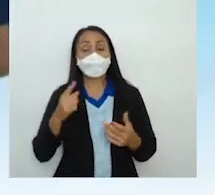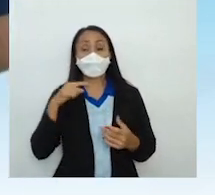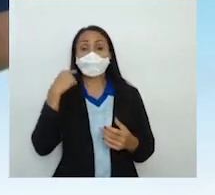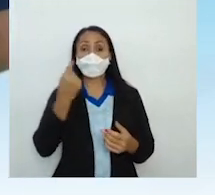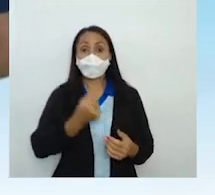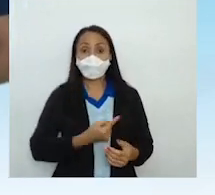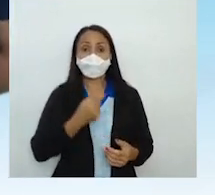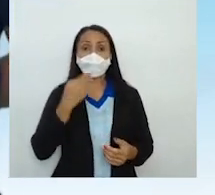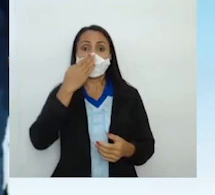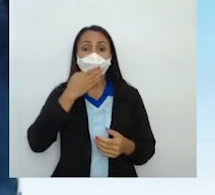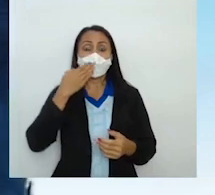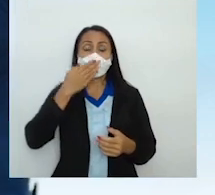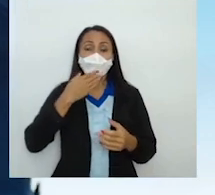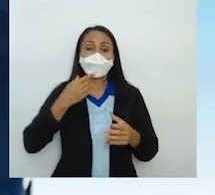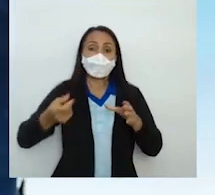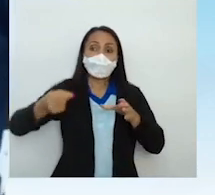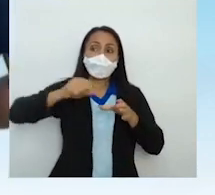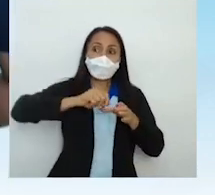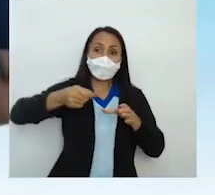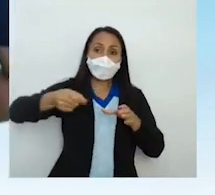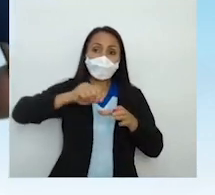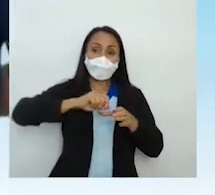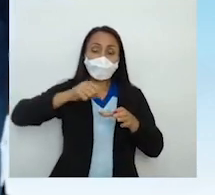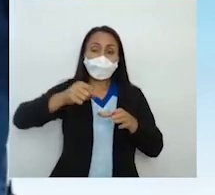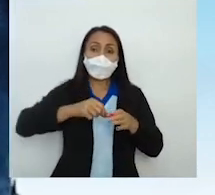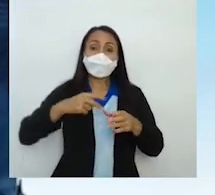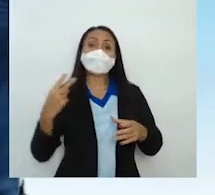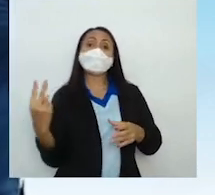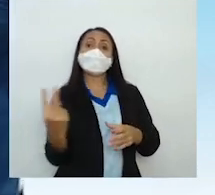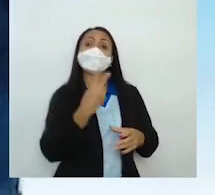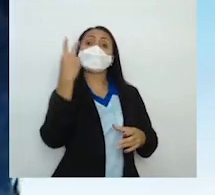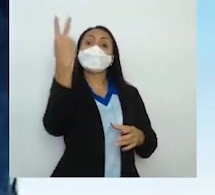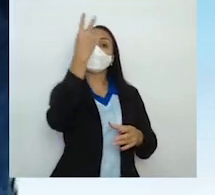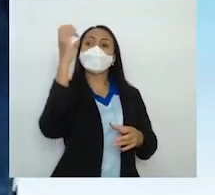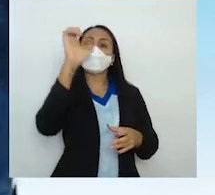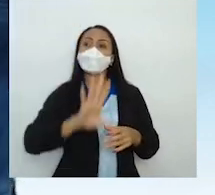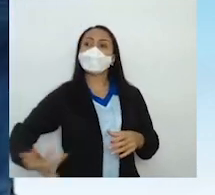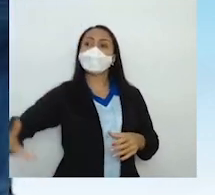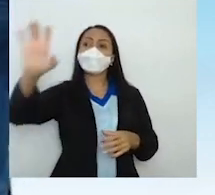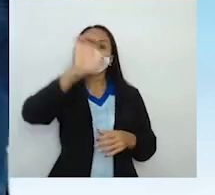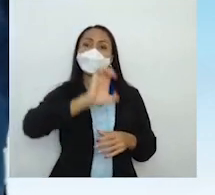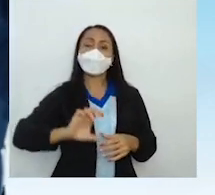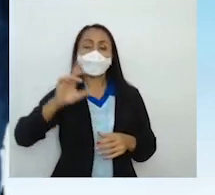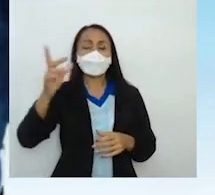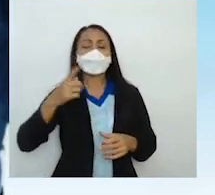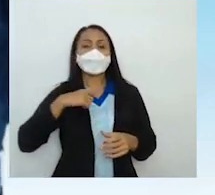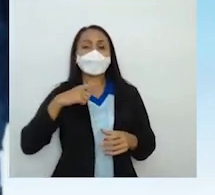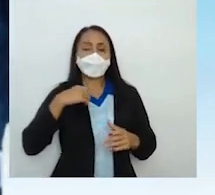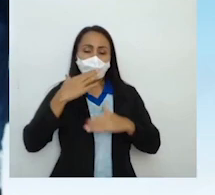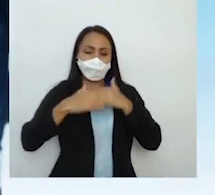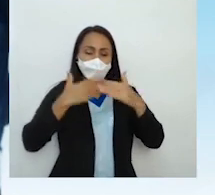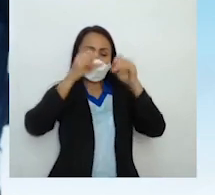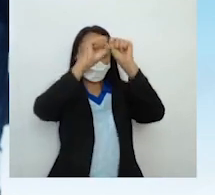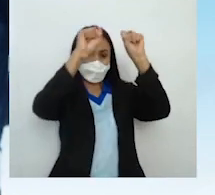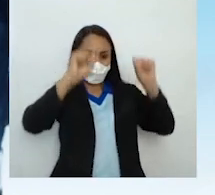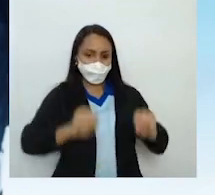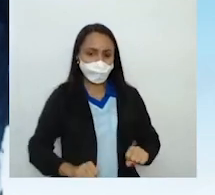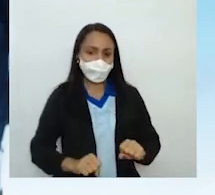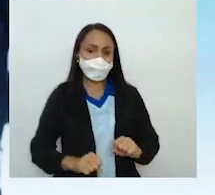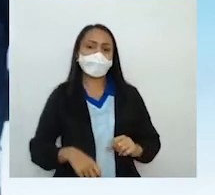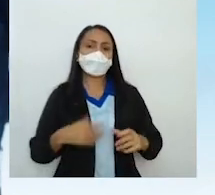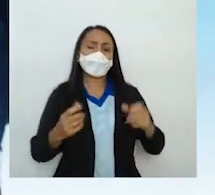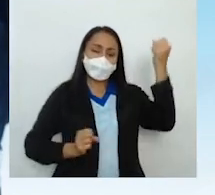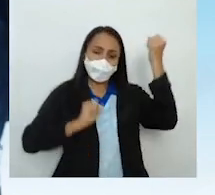era extremamente valorizado na Europa, né? Então, quando a gente começou no sistema de plantation a produzir o açúcar aqui em